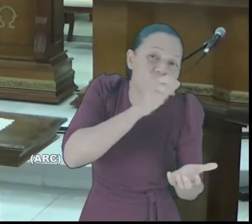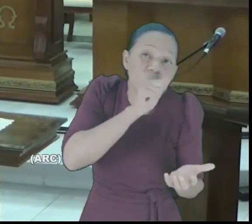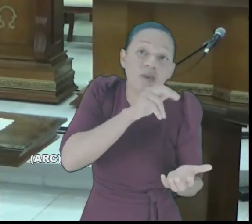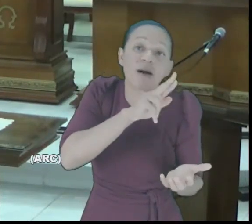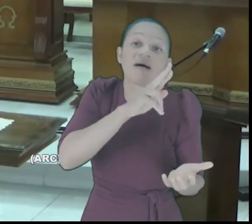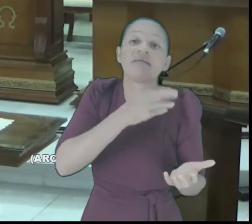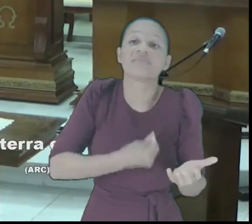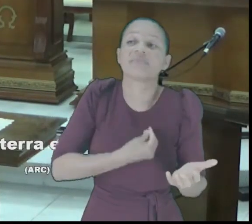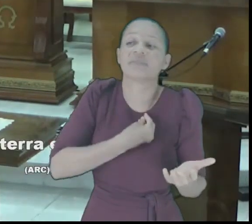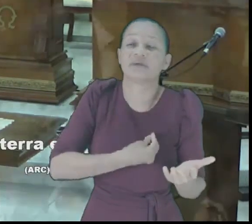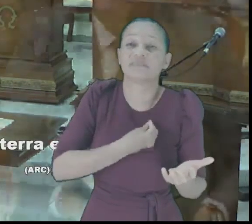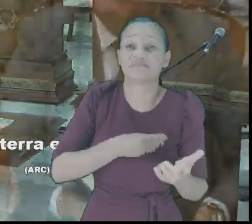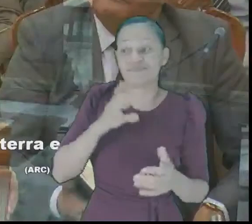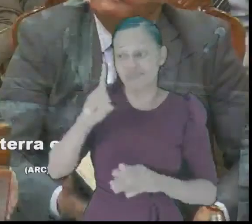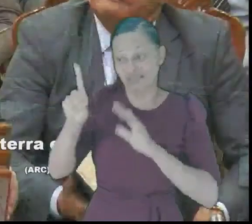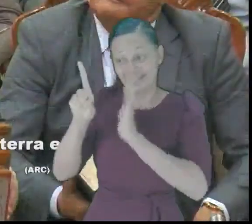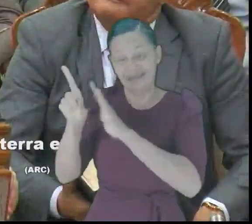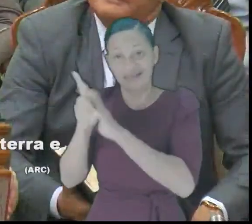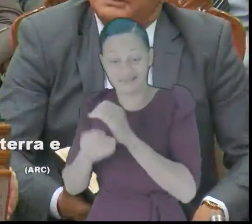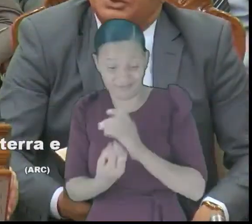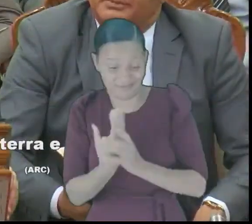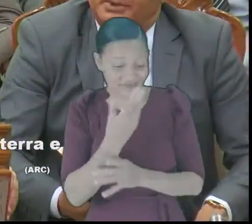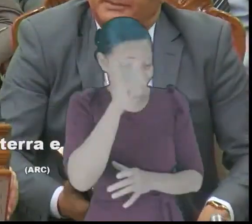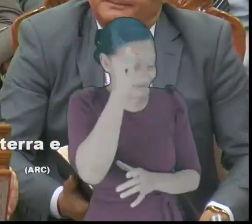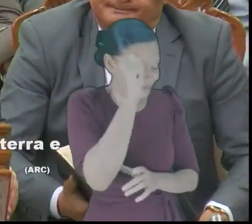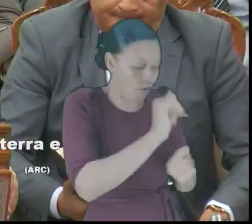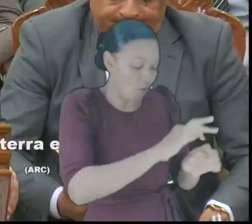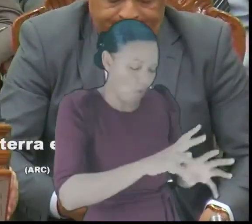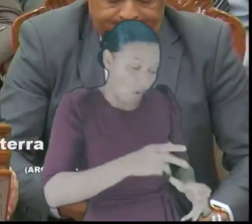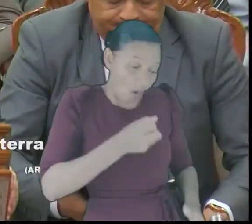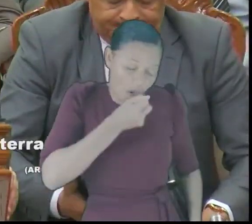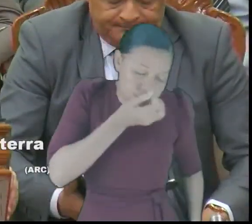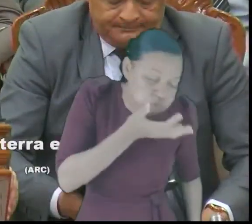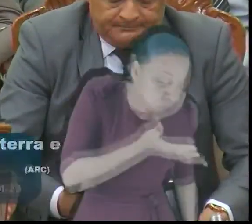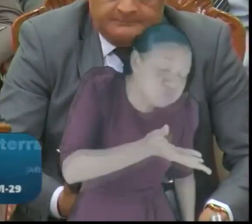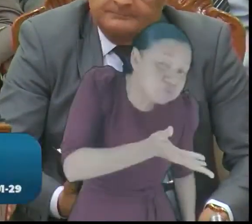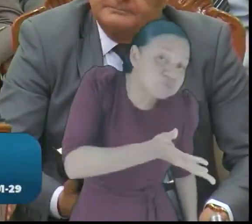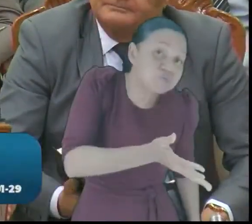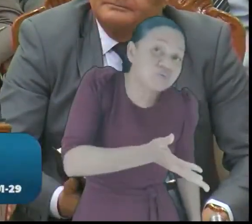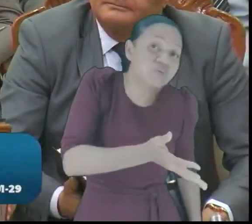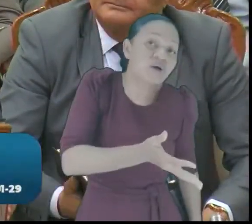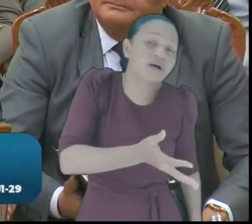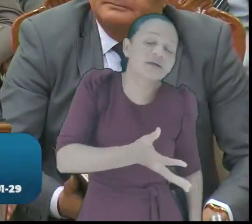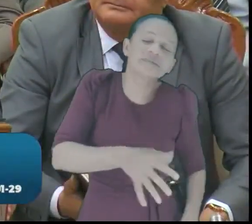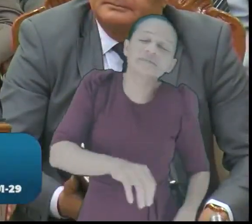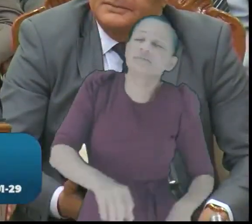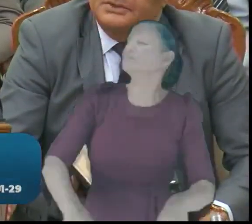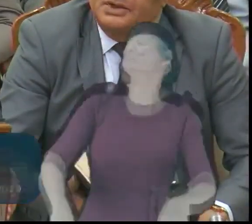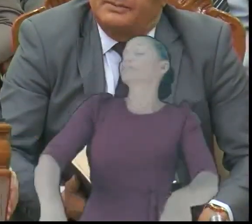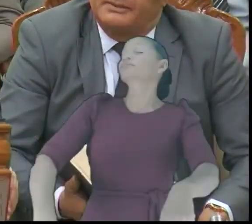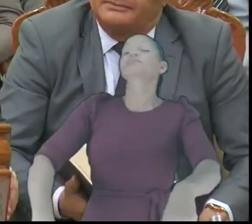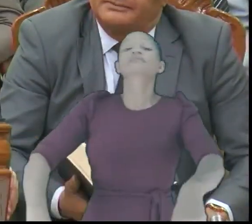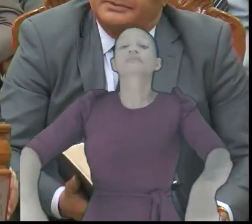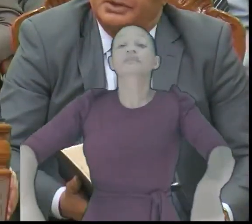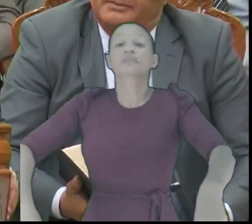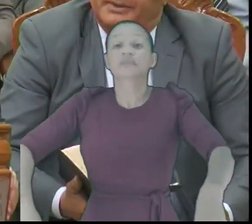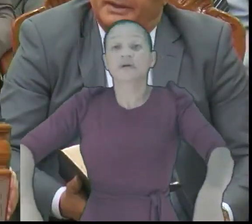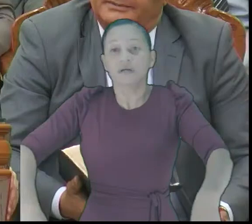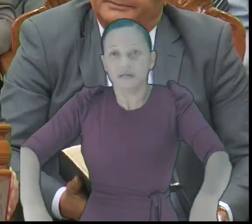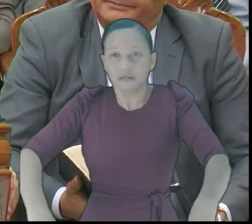da vida. Quando Deus criou Adão, foi o que Deus fez. E quando Jesus ressuscita, o que é que Jesus